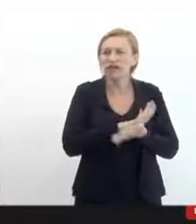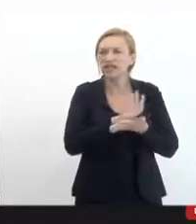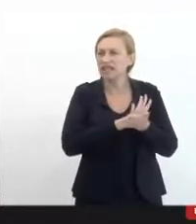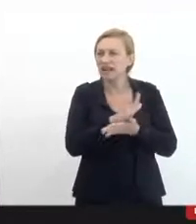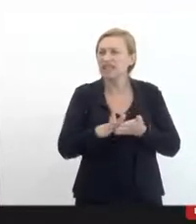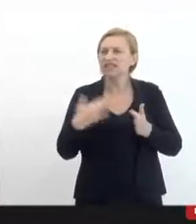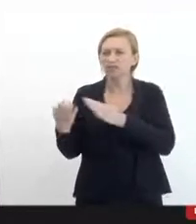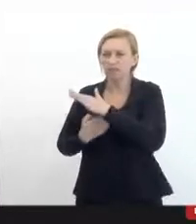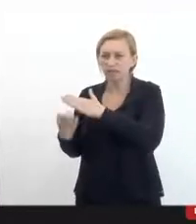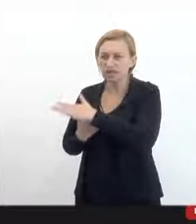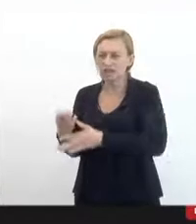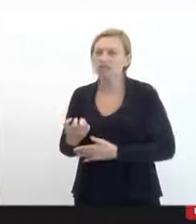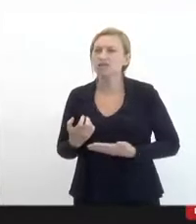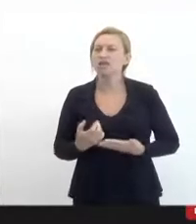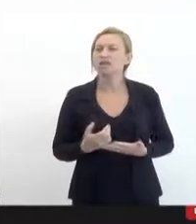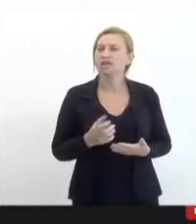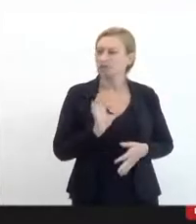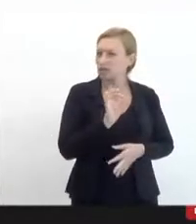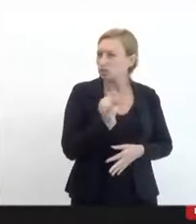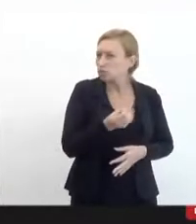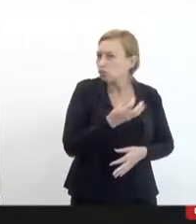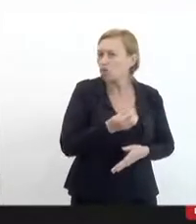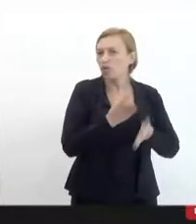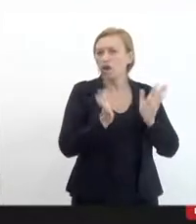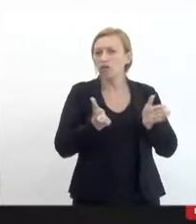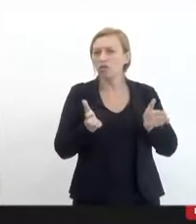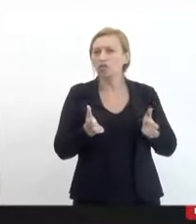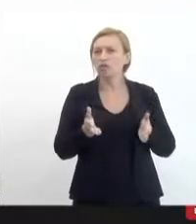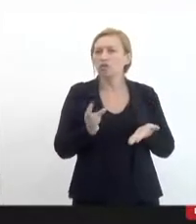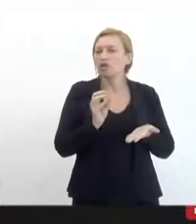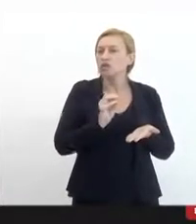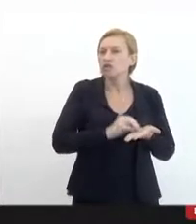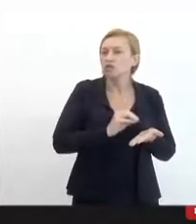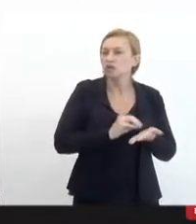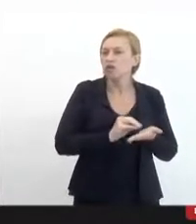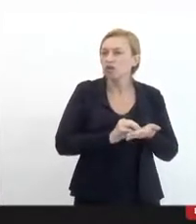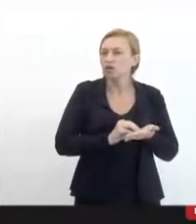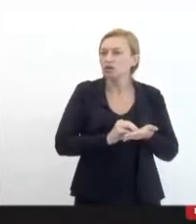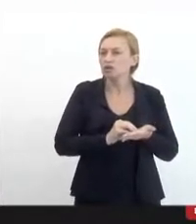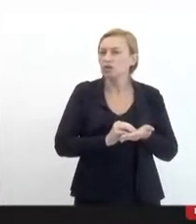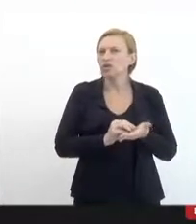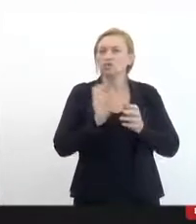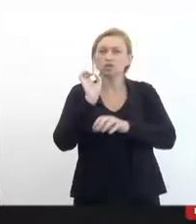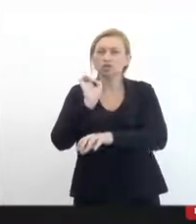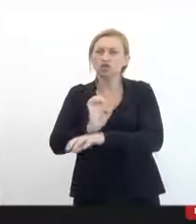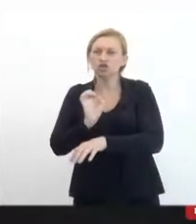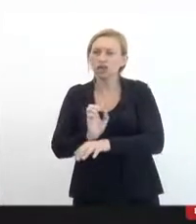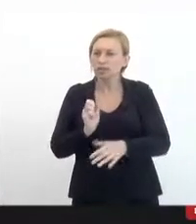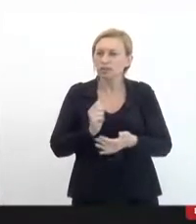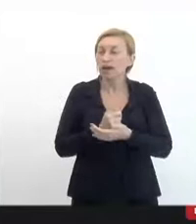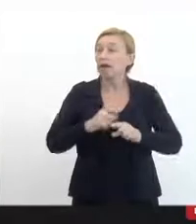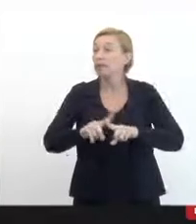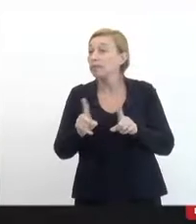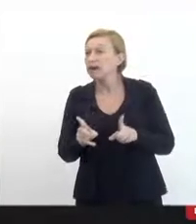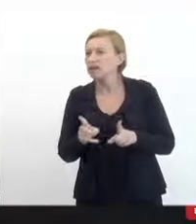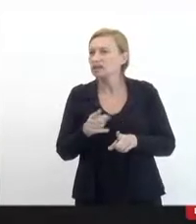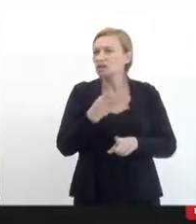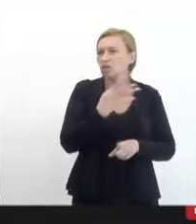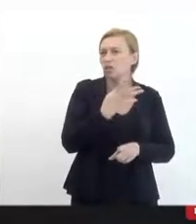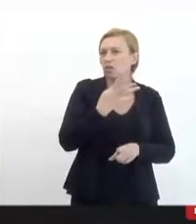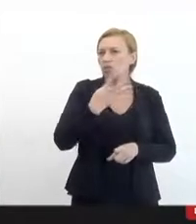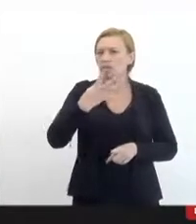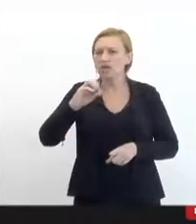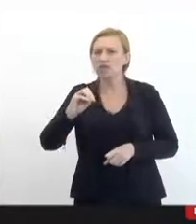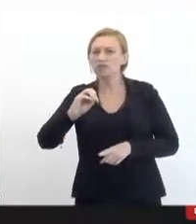isso. A gente tem recentemente um caso que o RESP do Estado foi inadmitido, mais ou menos de